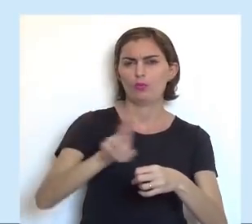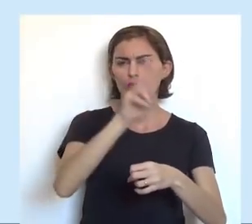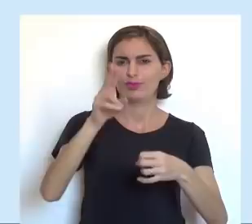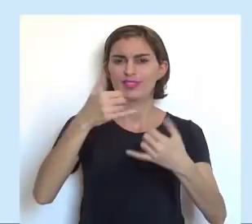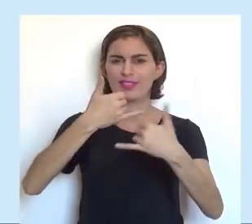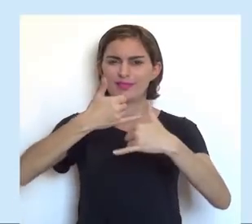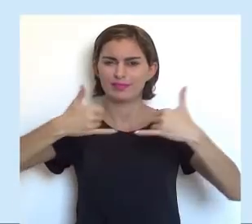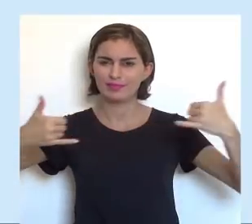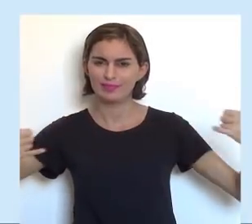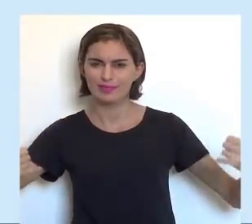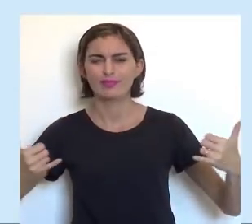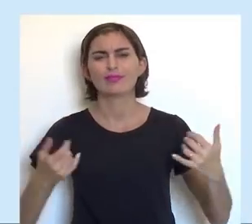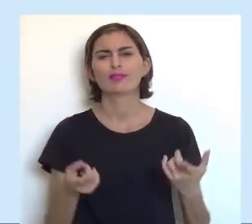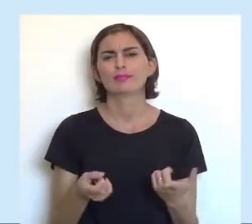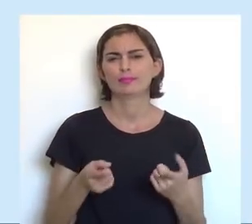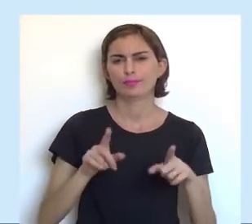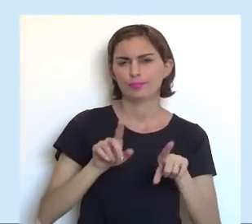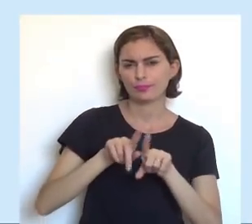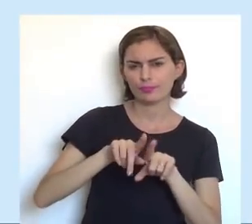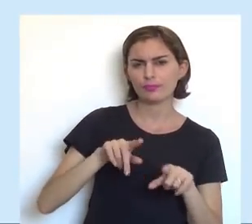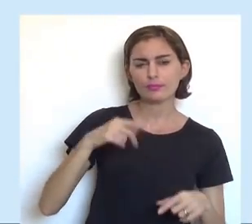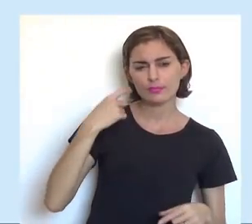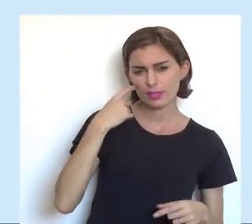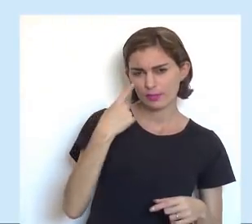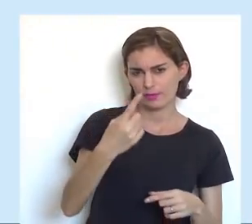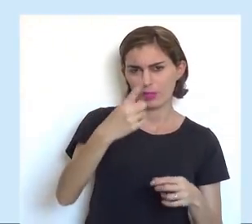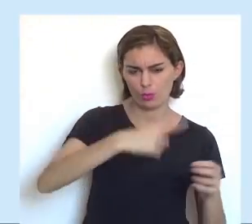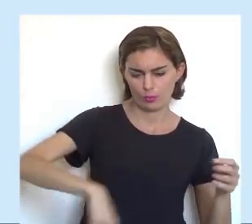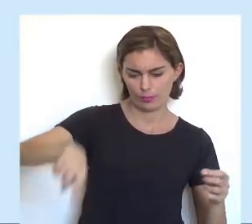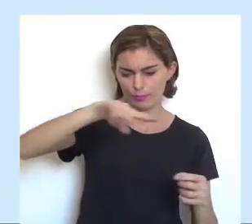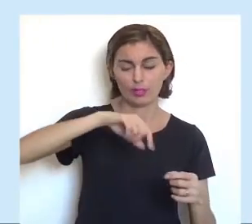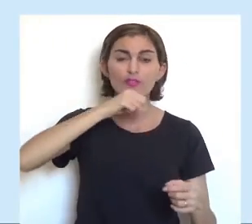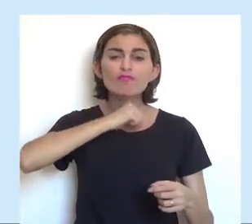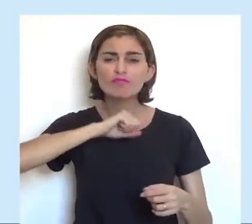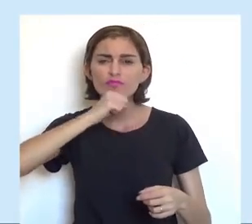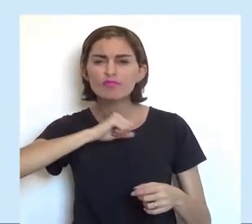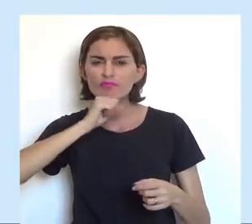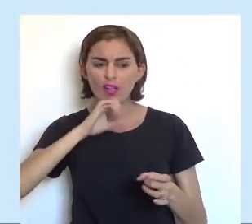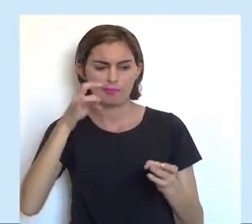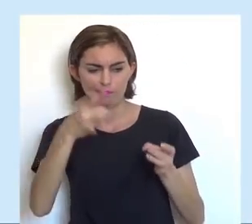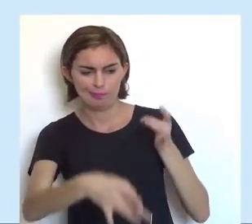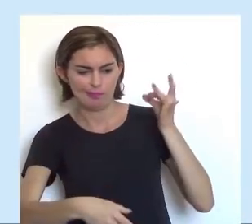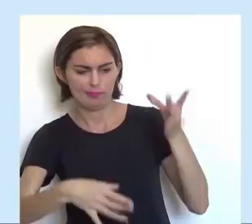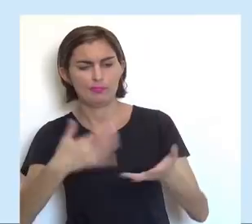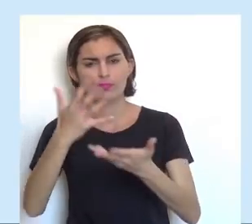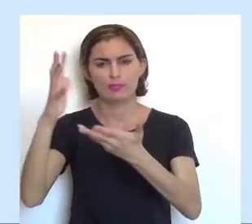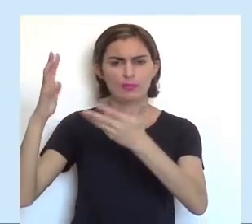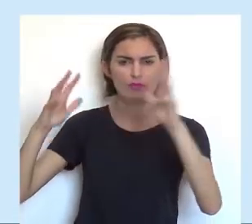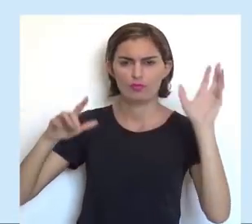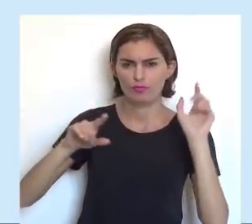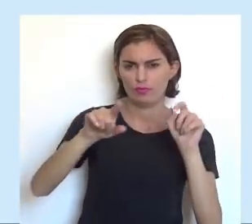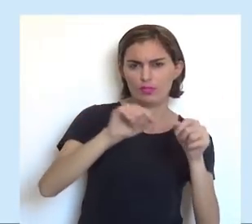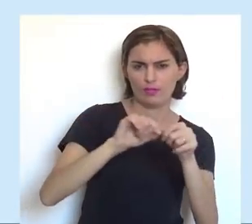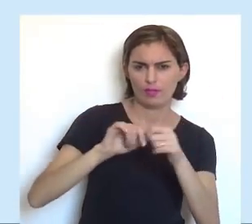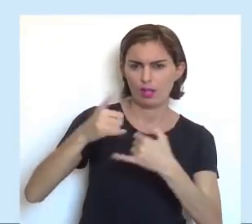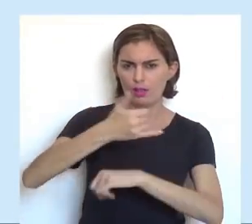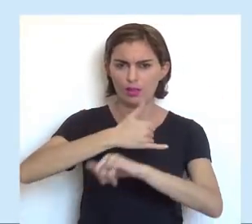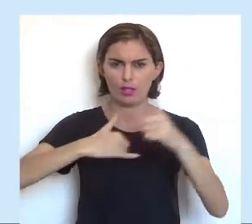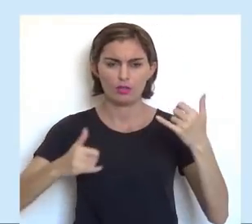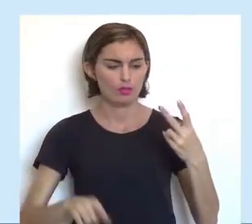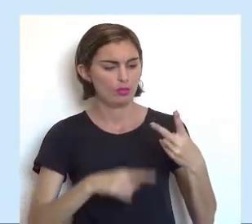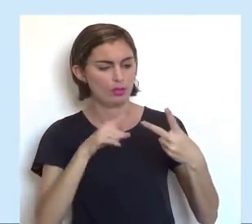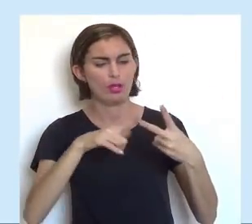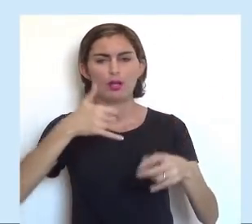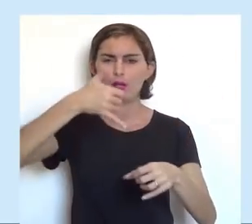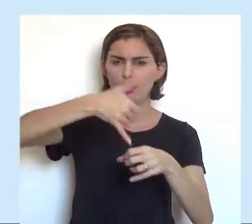utilizado na termoestacionária, que é o BPF. Ou seja, do pneu inservível, que é abandonado ao meio ambiente, você gera